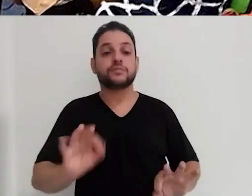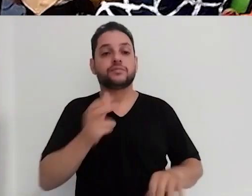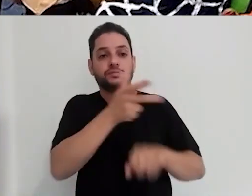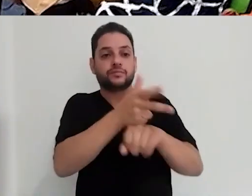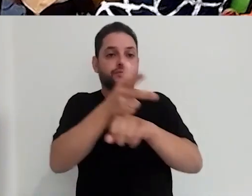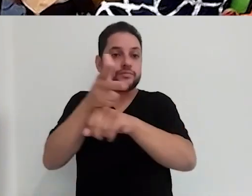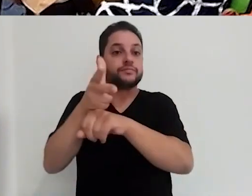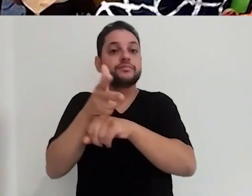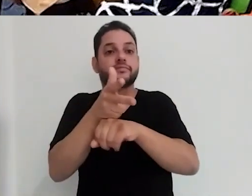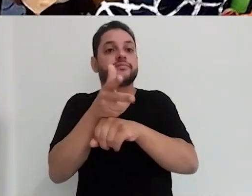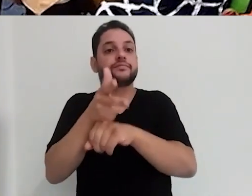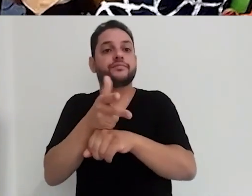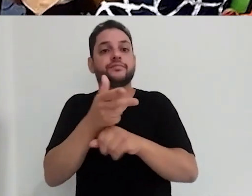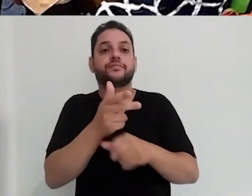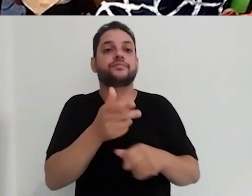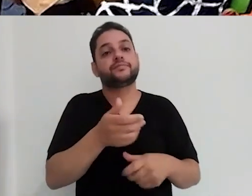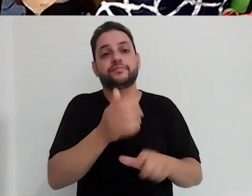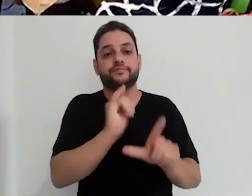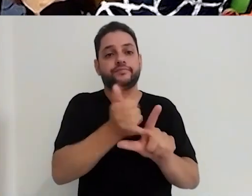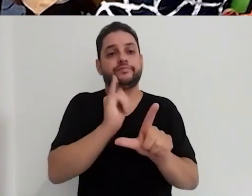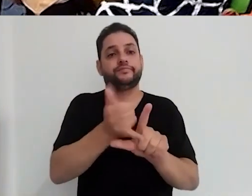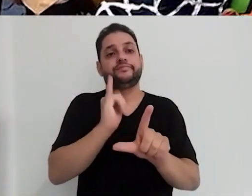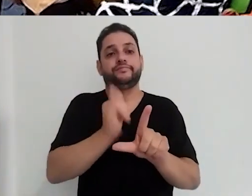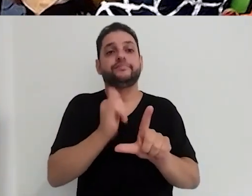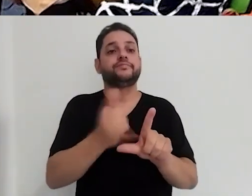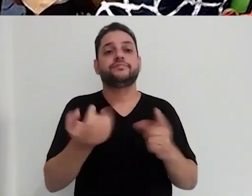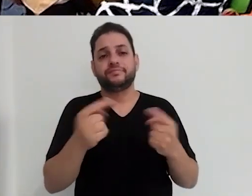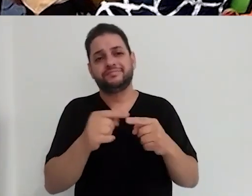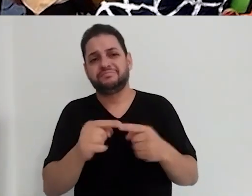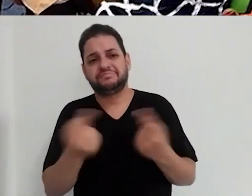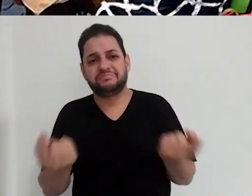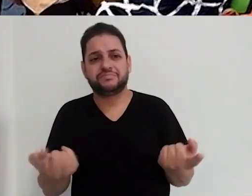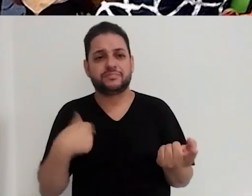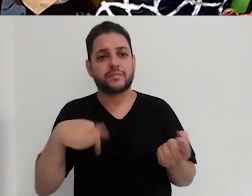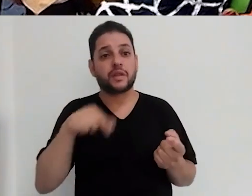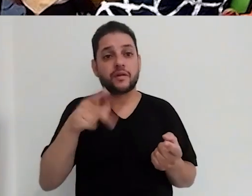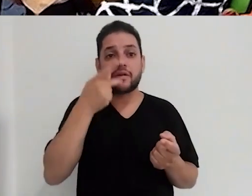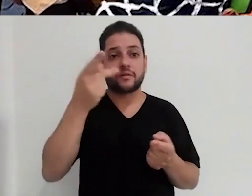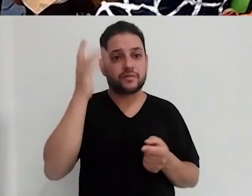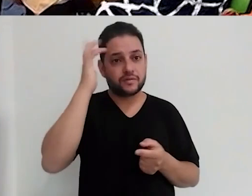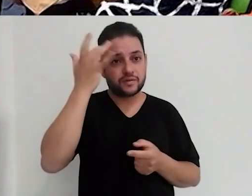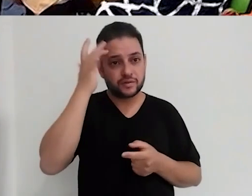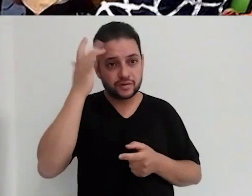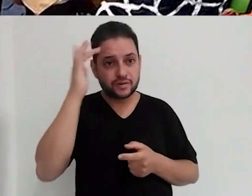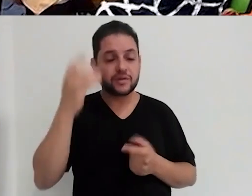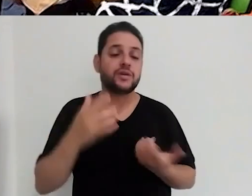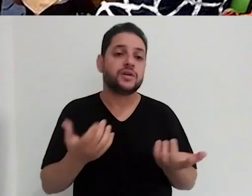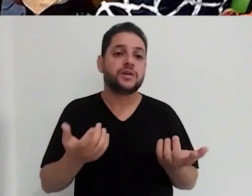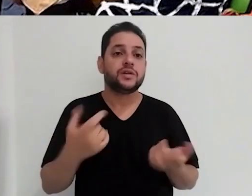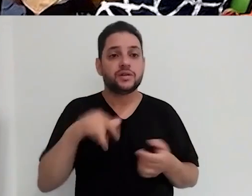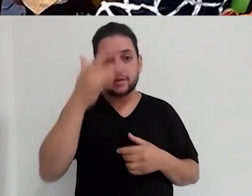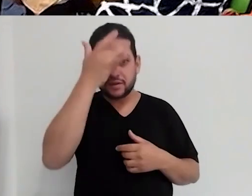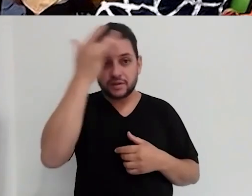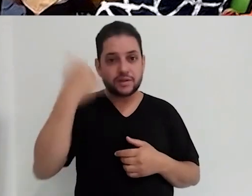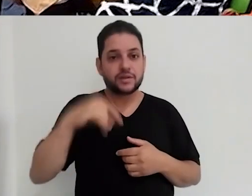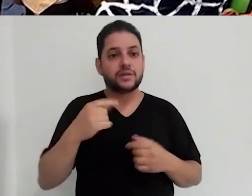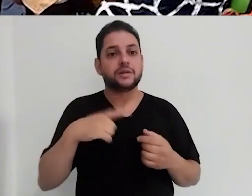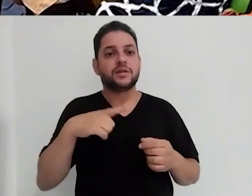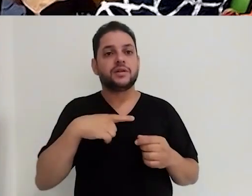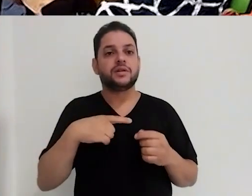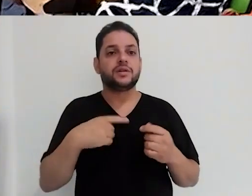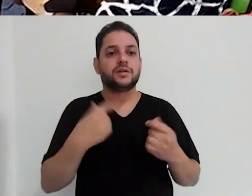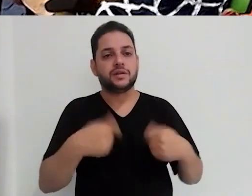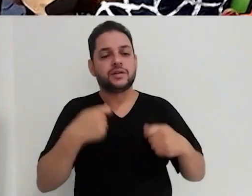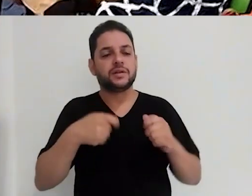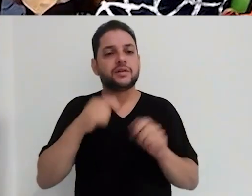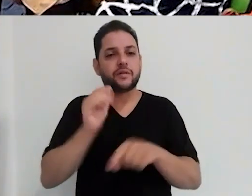um documentário assim. E ela estava falando que ela achava que devia ser, que as pessoas deviam tentar fazer, os cineastas e tal, deviam